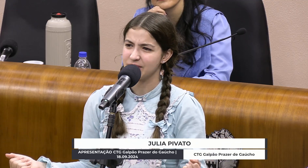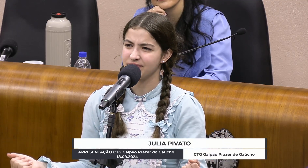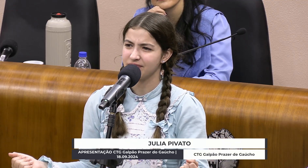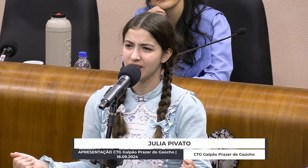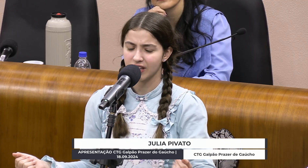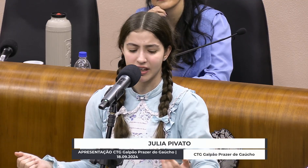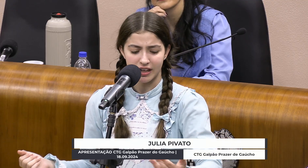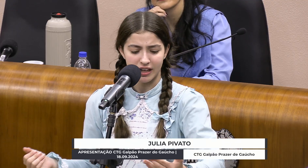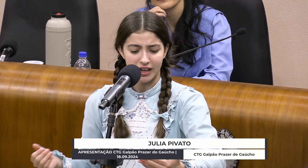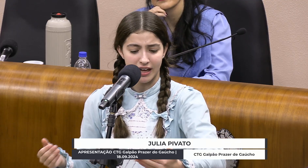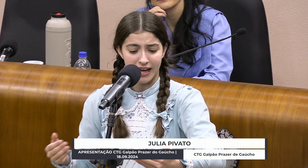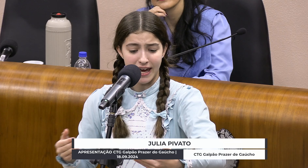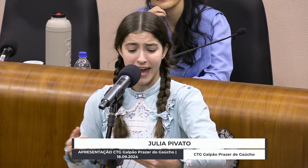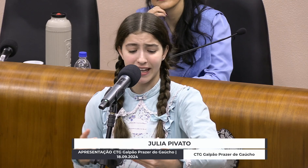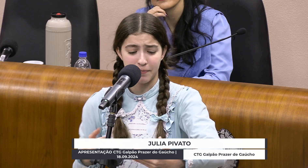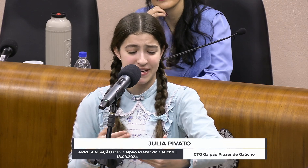materiais.